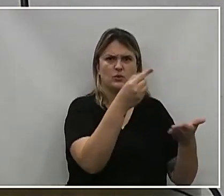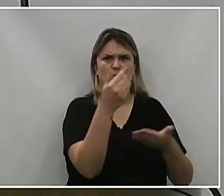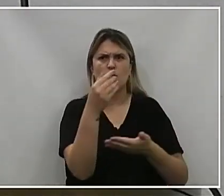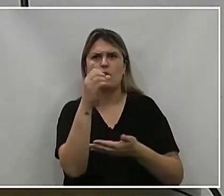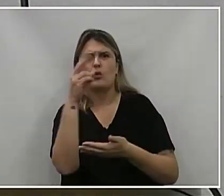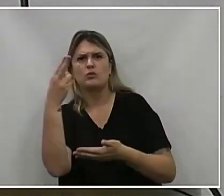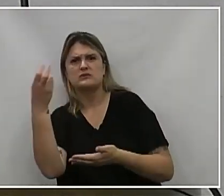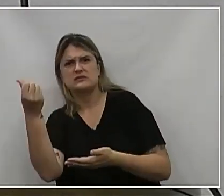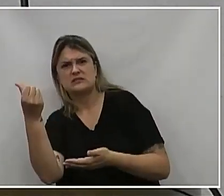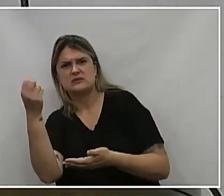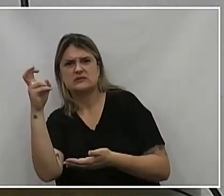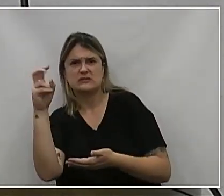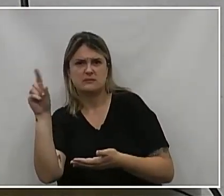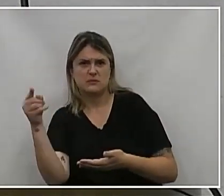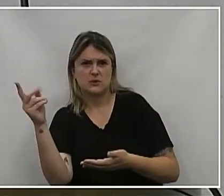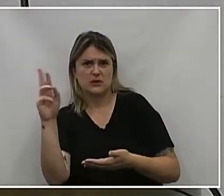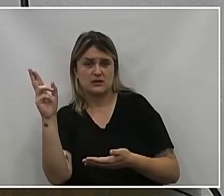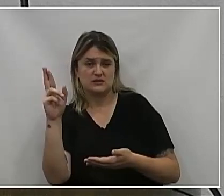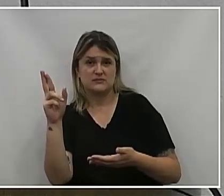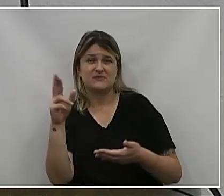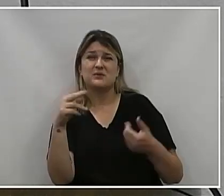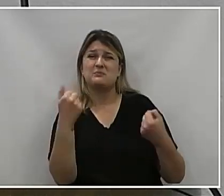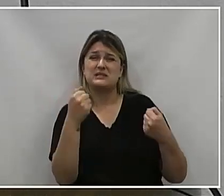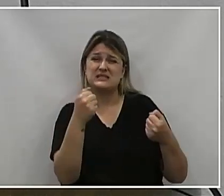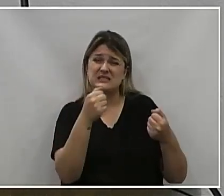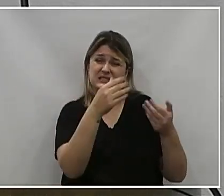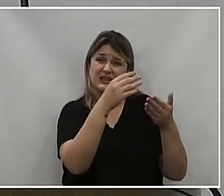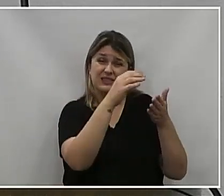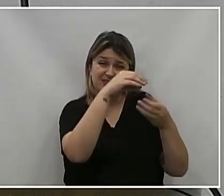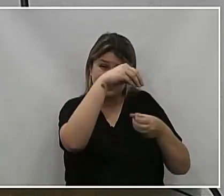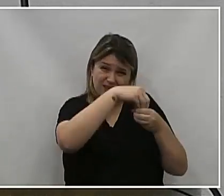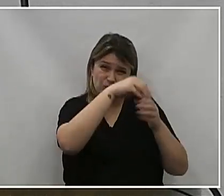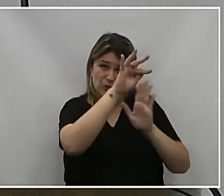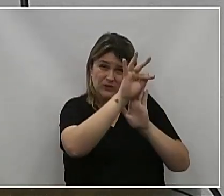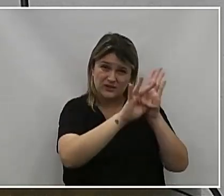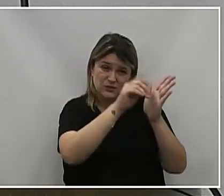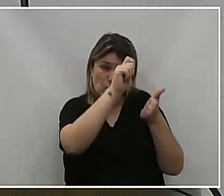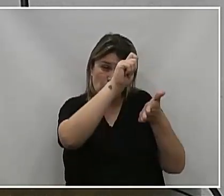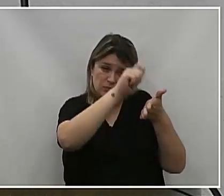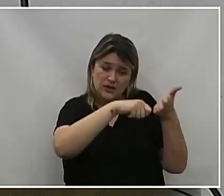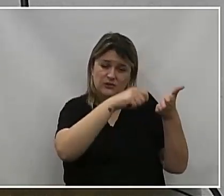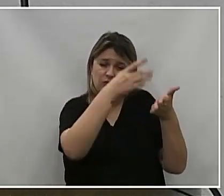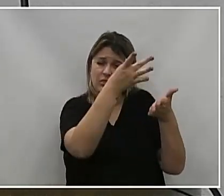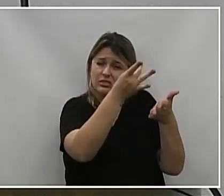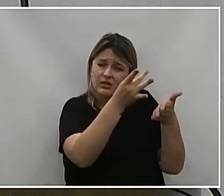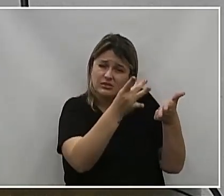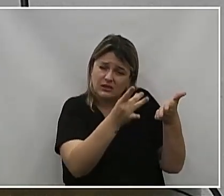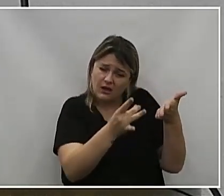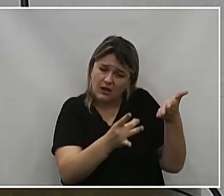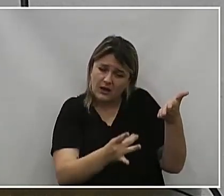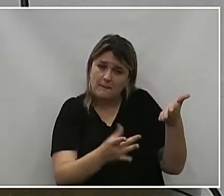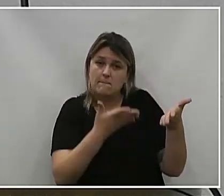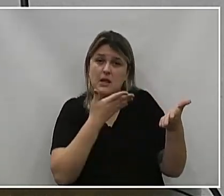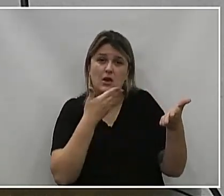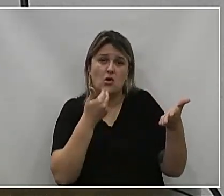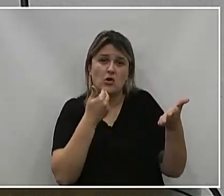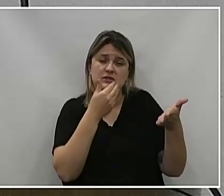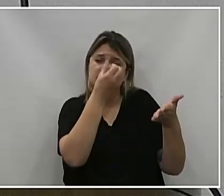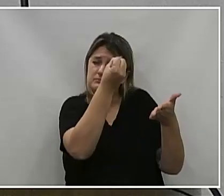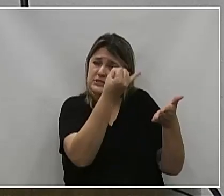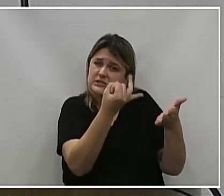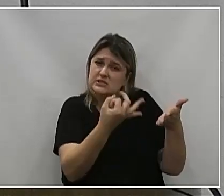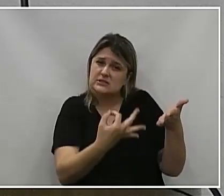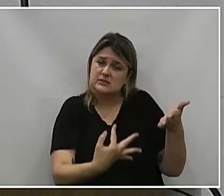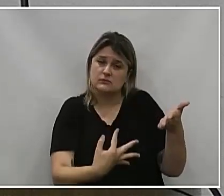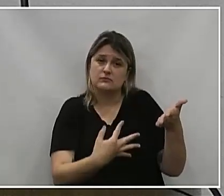mil reais. Então, isso precisava ser definido, esses pontos, pelo próprio município, não necessariamente